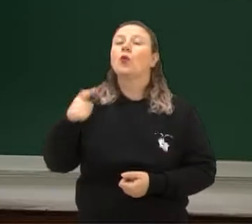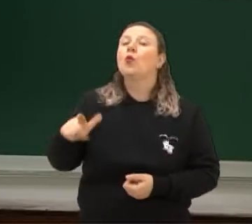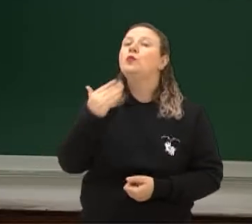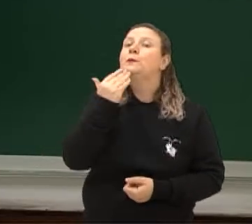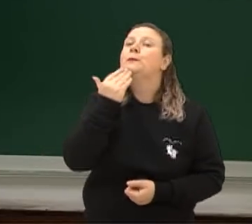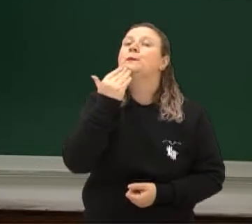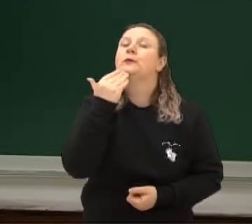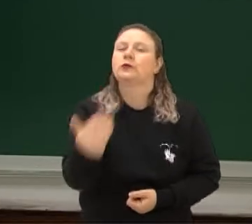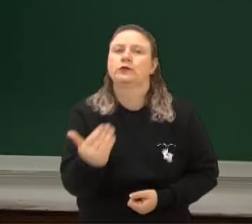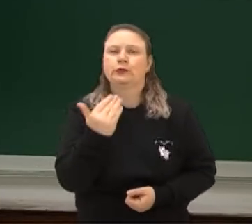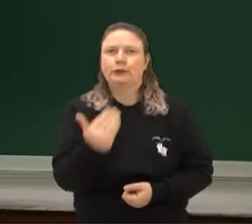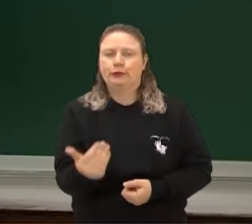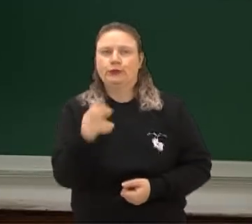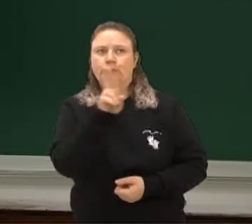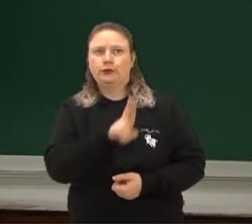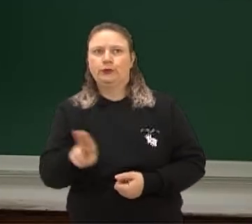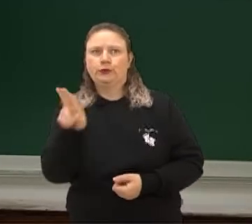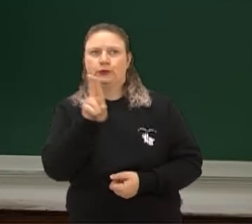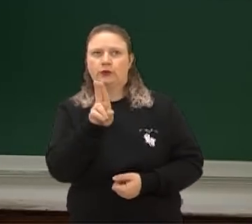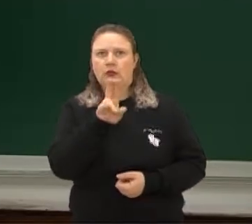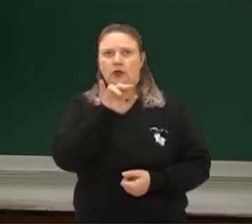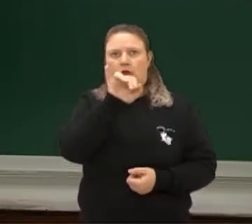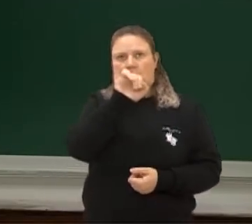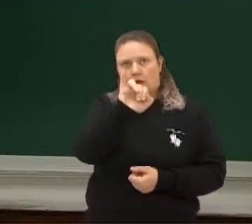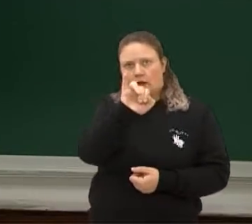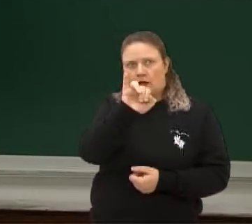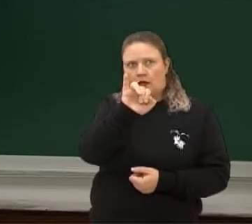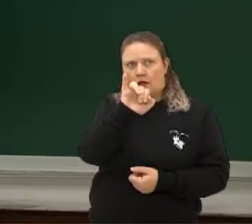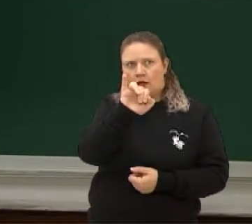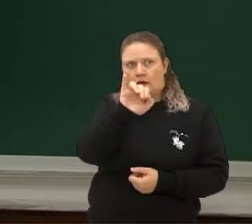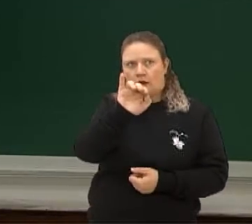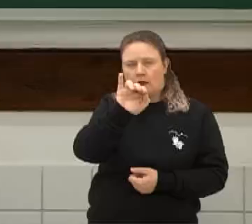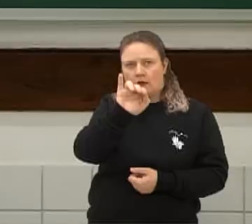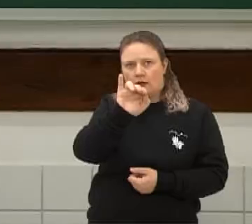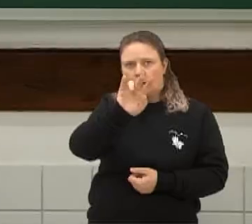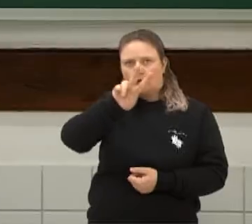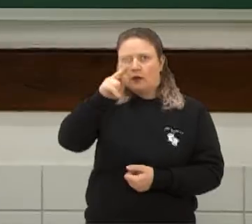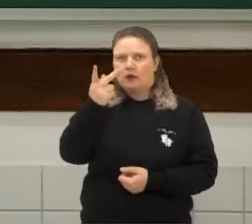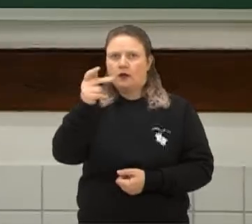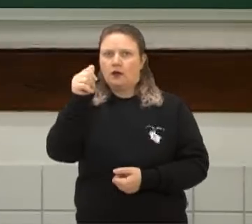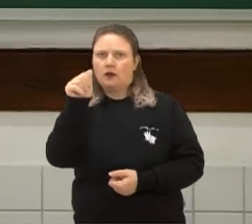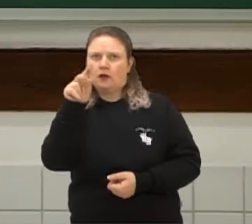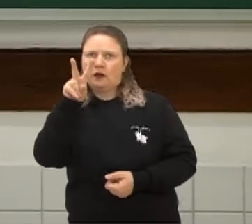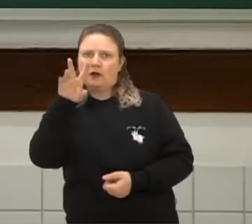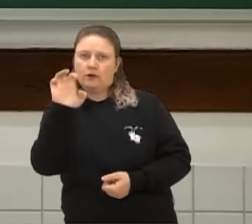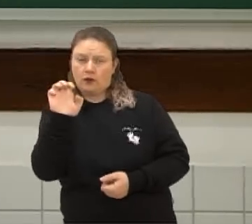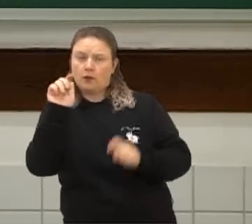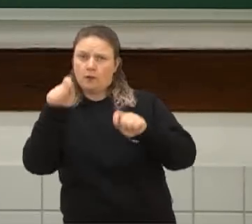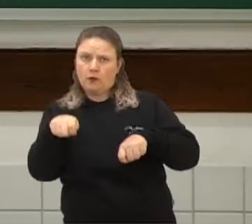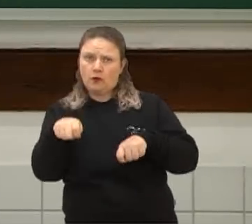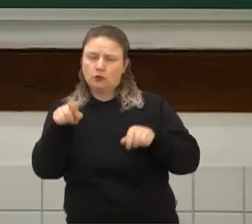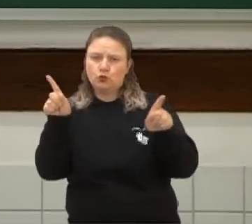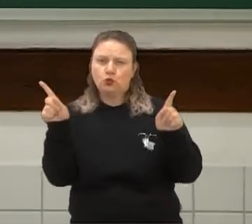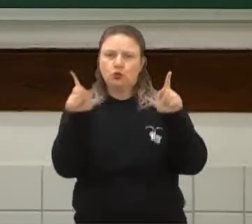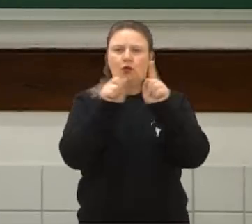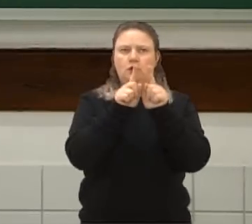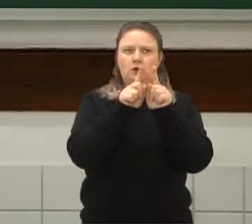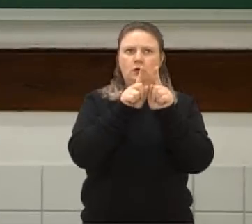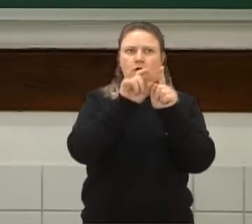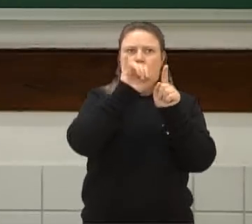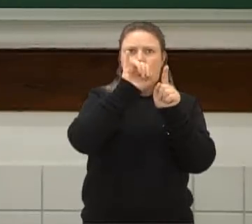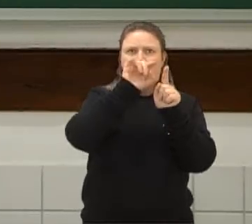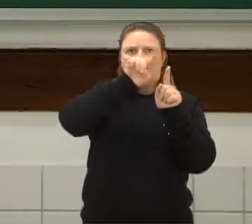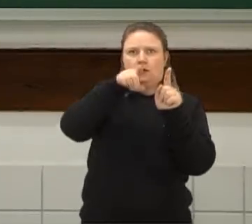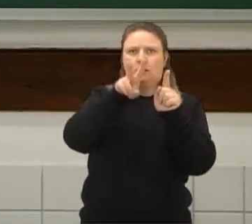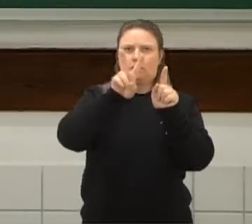usar I have, vocês façam a forma abreviada. É muito comum em músicas, muito comum em